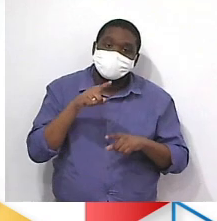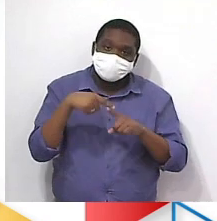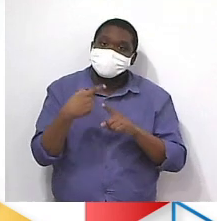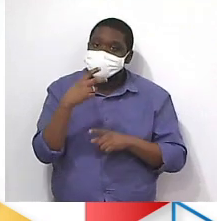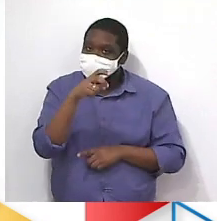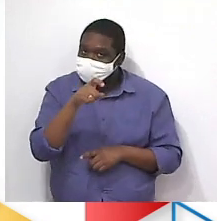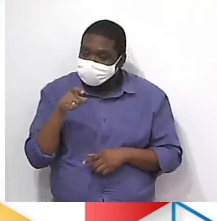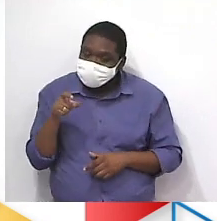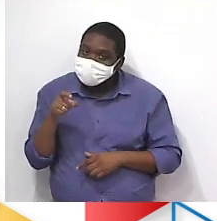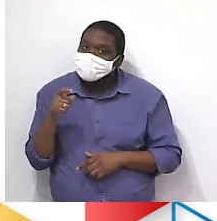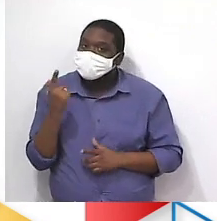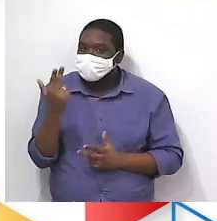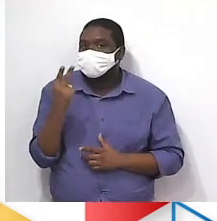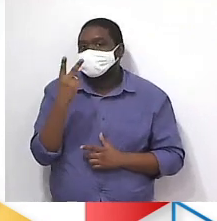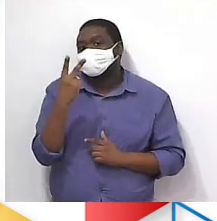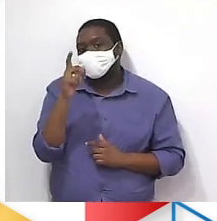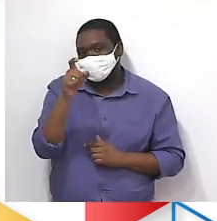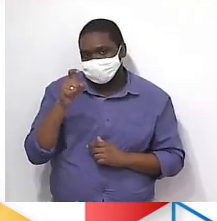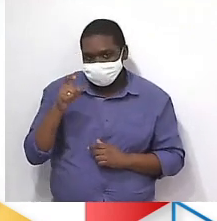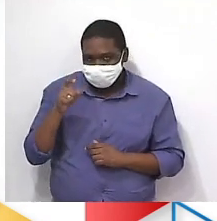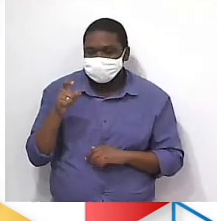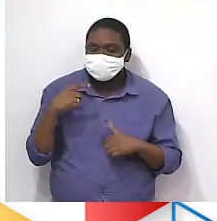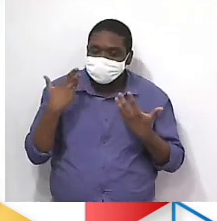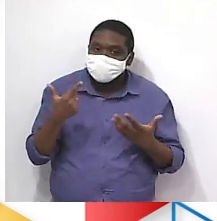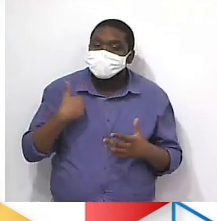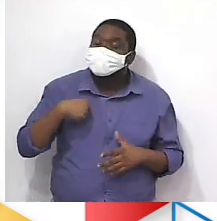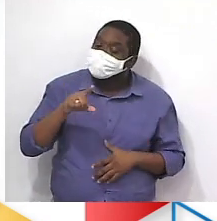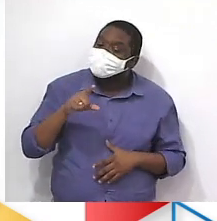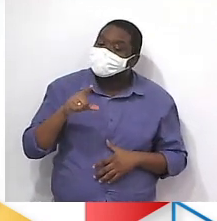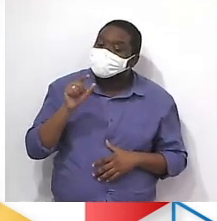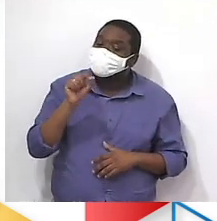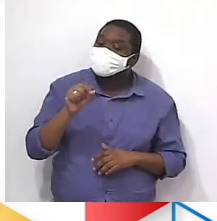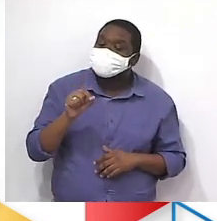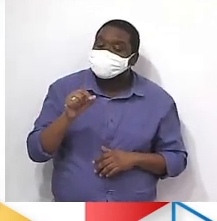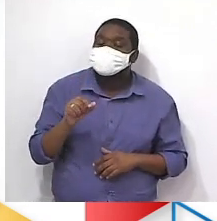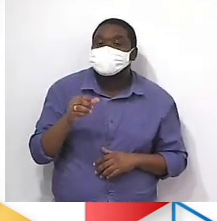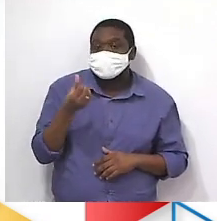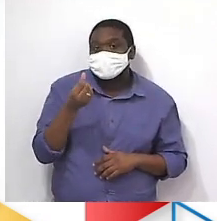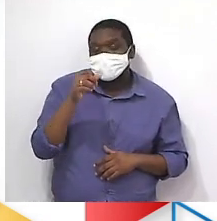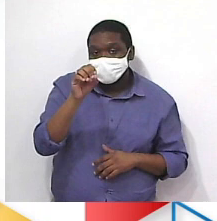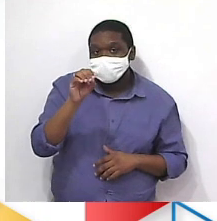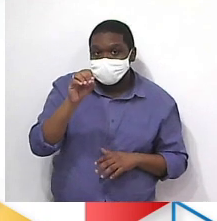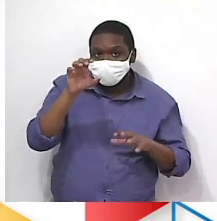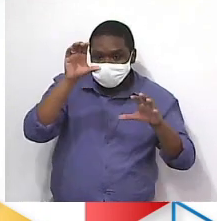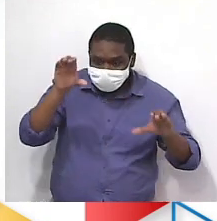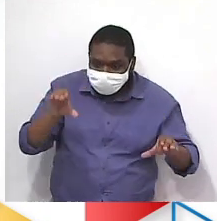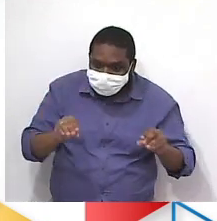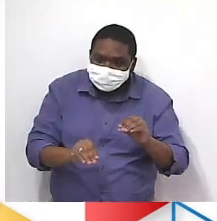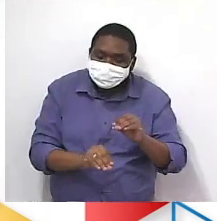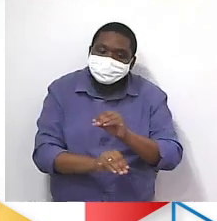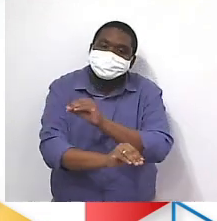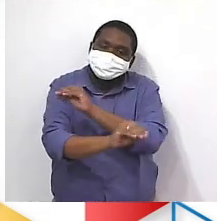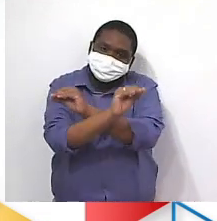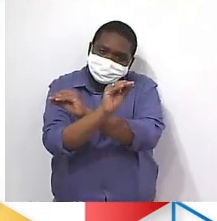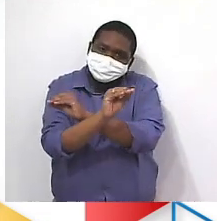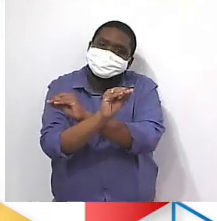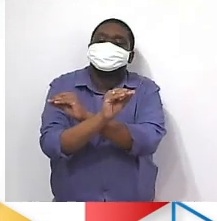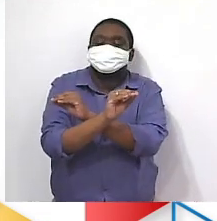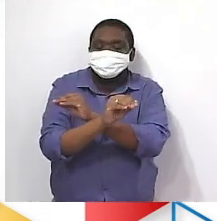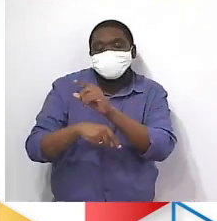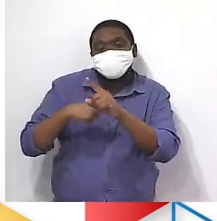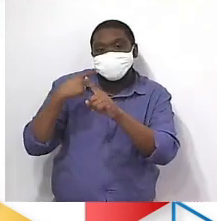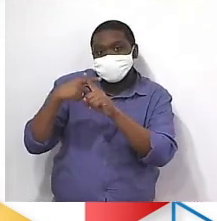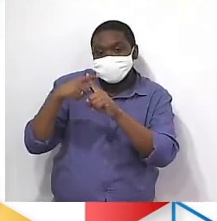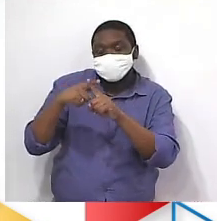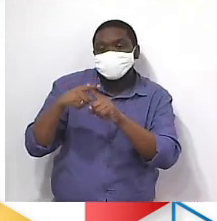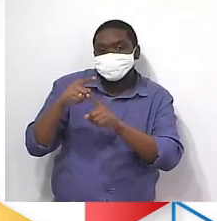se... eu tenho 2x, vou mandar esse 68 para o outro lado. O que é que acontece? Inversão, ele está positivo,